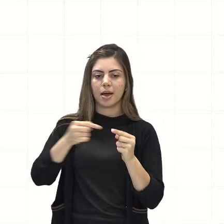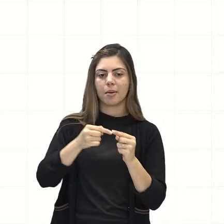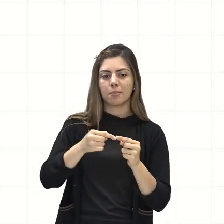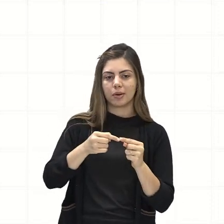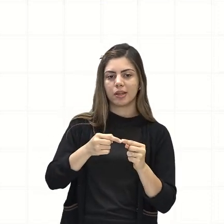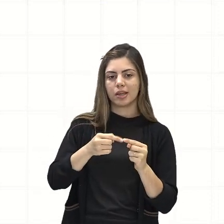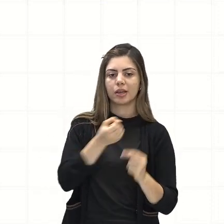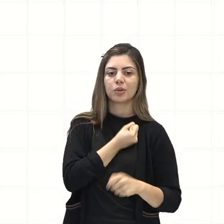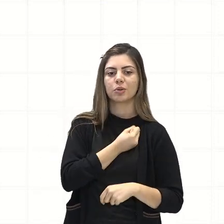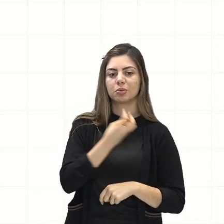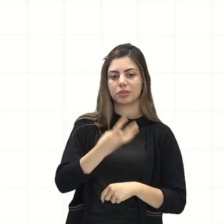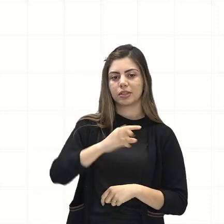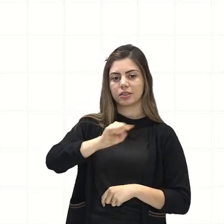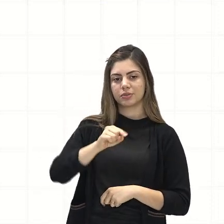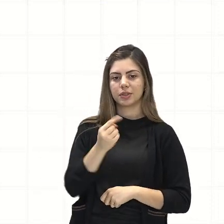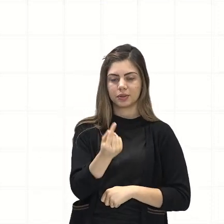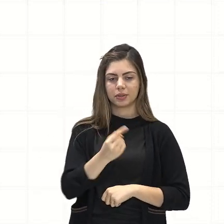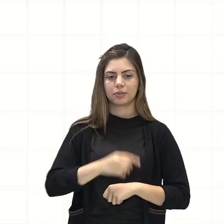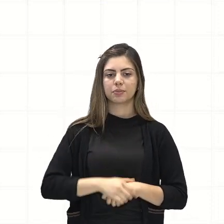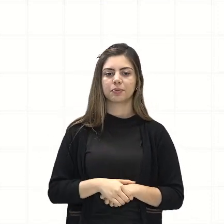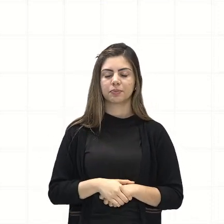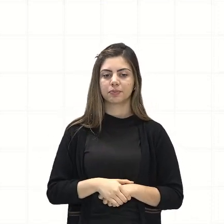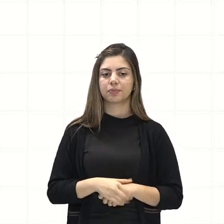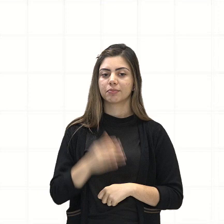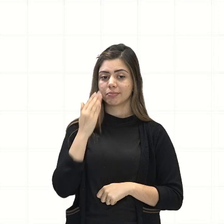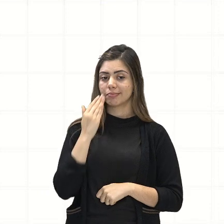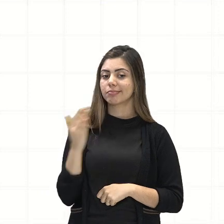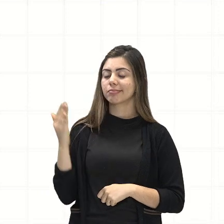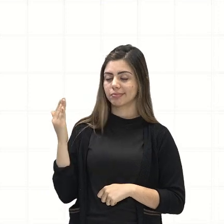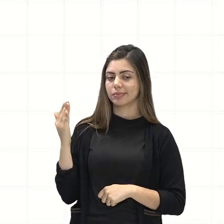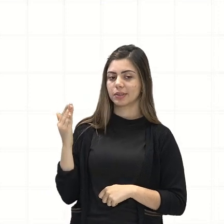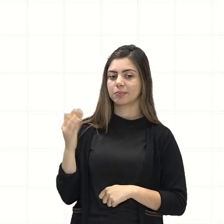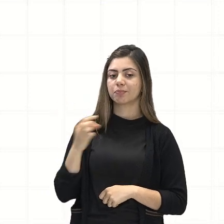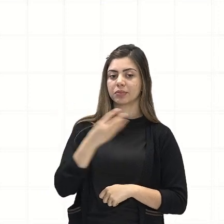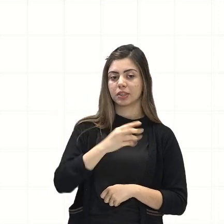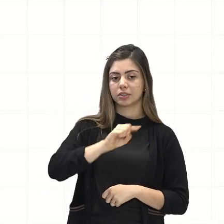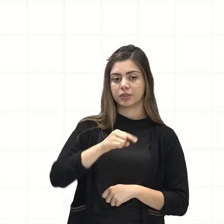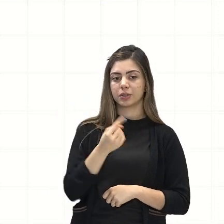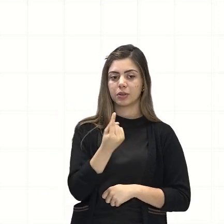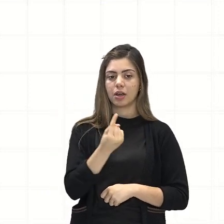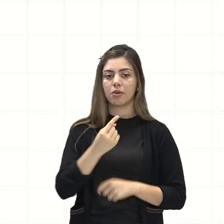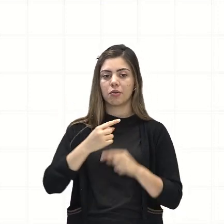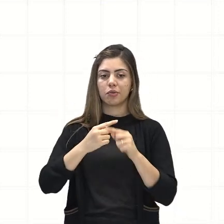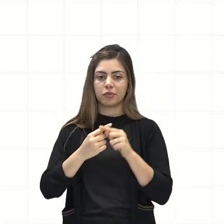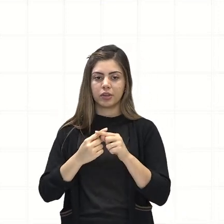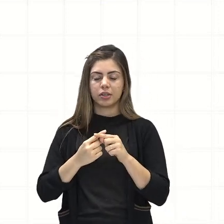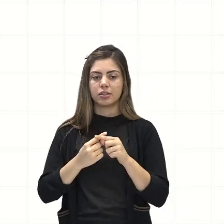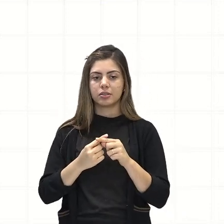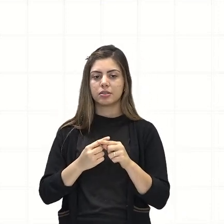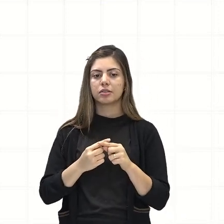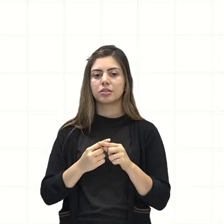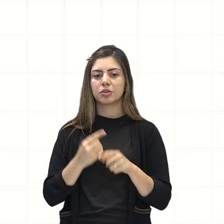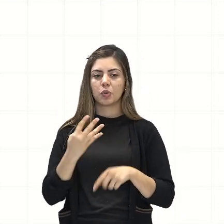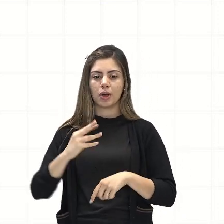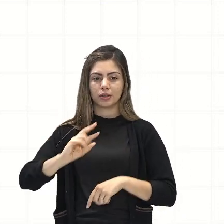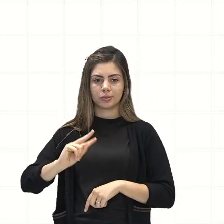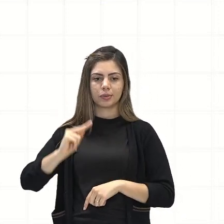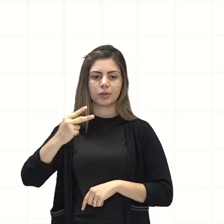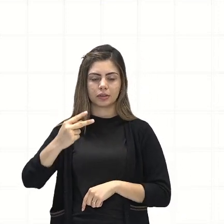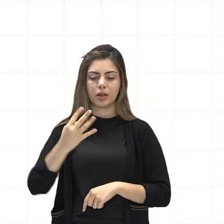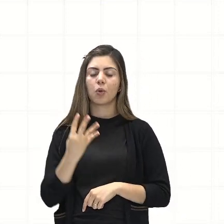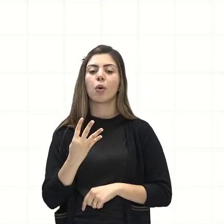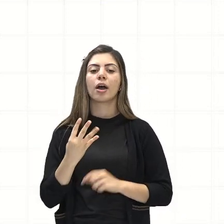utilizado o valor de 3,1. Então está aqui, 3,1 vezes o raio ao quadrado, 4 ao quadrado,